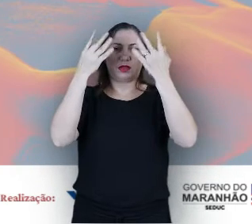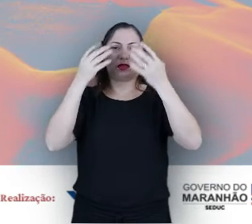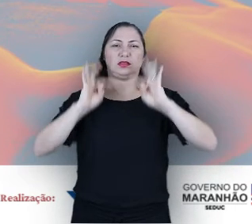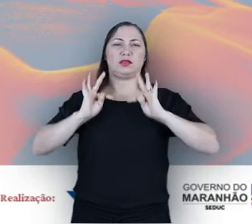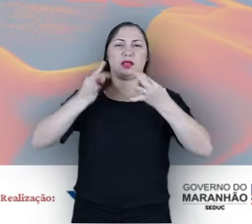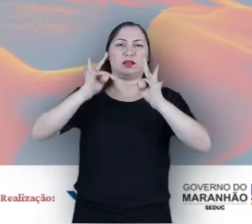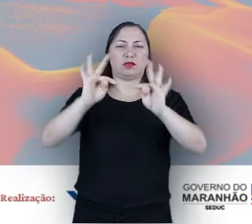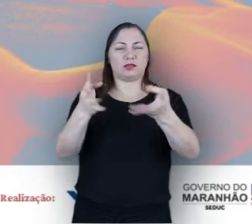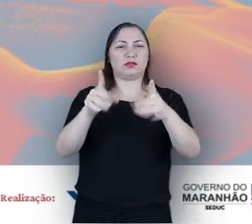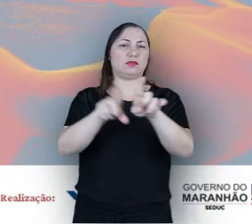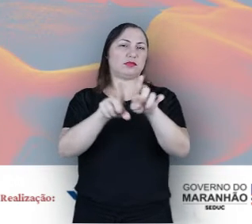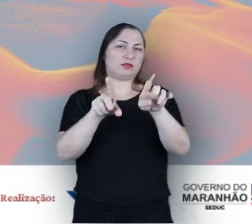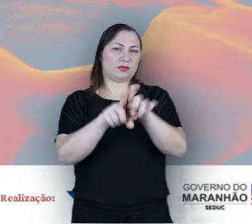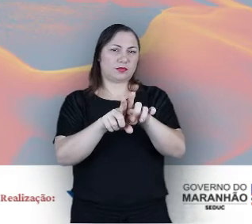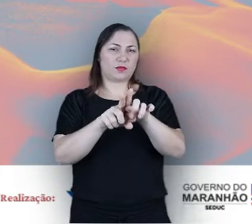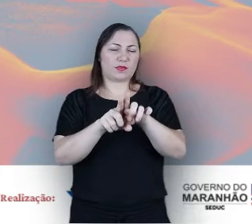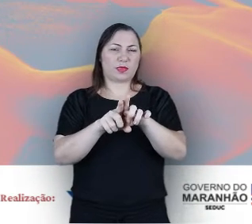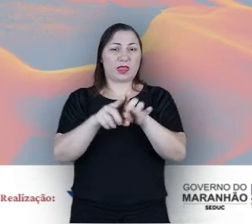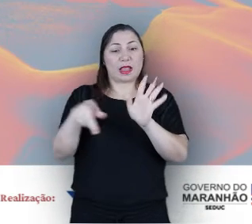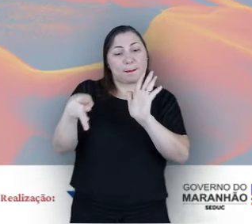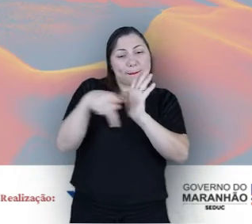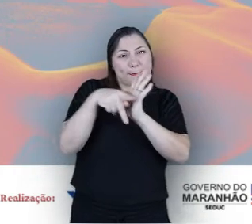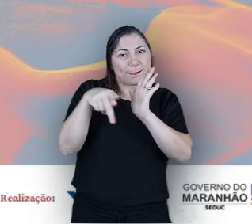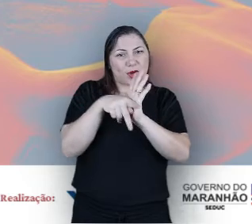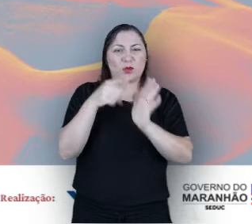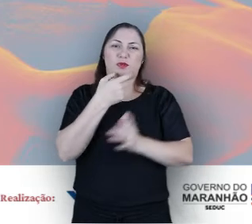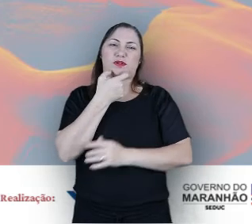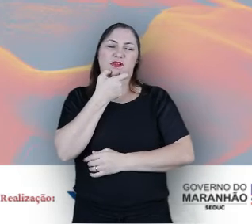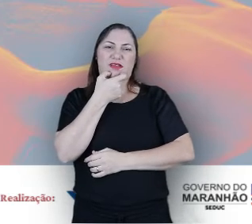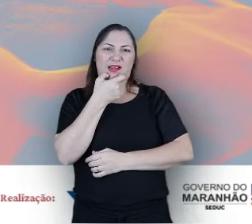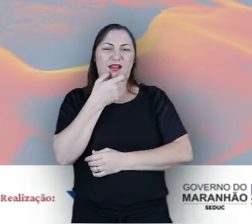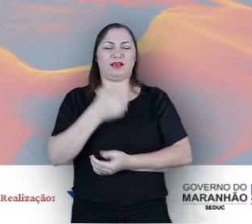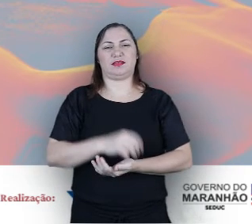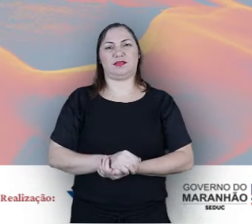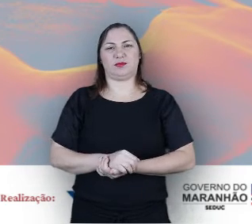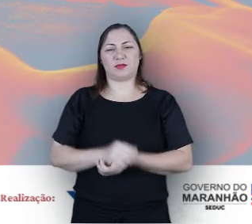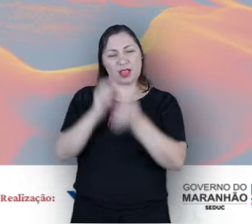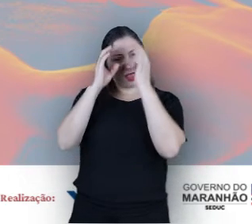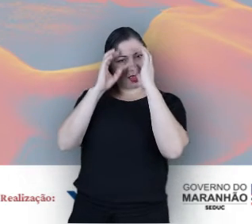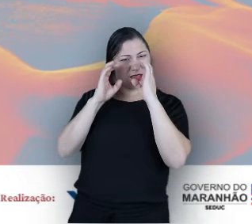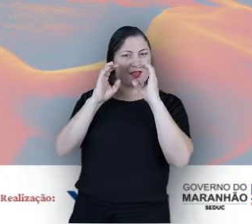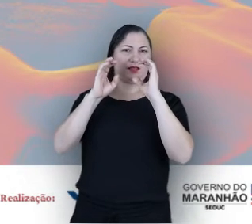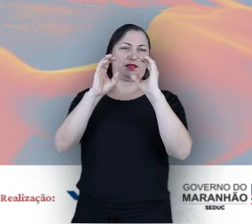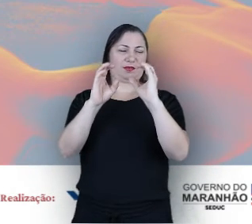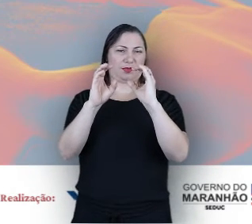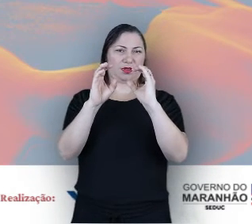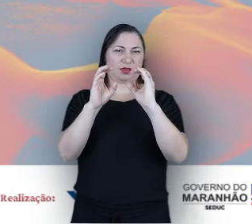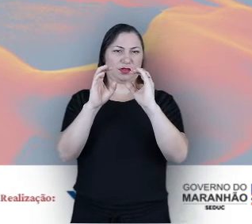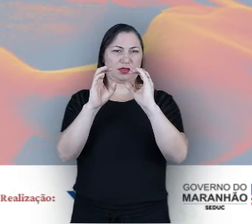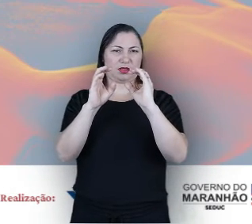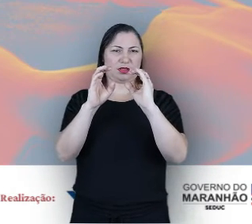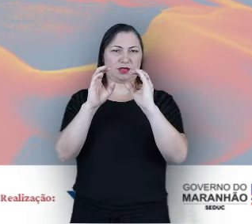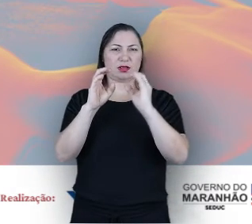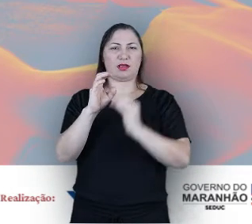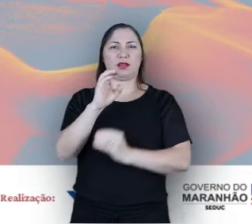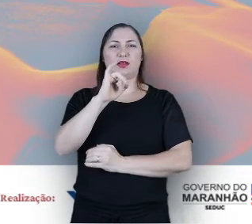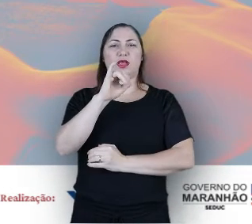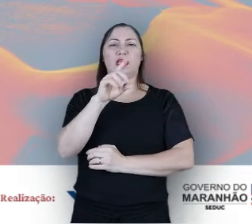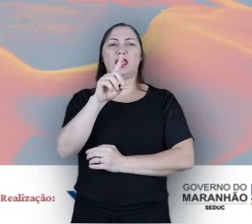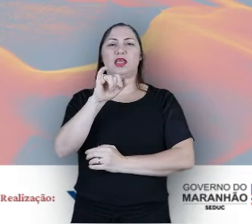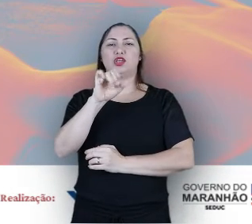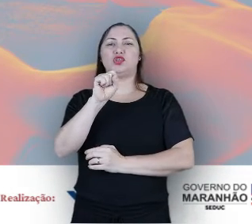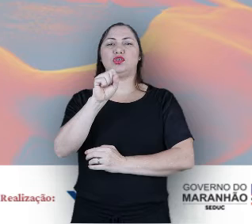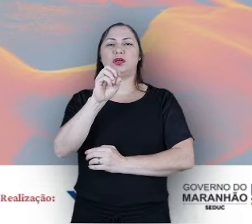nosso estado. Então, a gente parte de um todo, que é a BNCC, que foi feito para contemplar